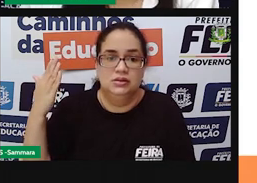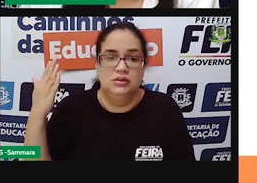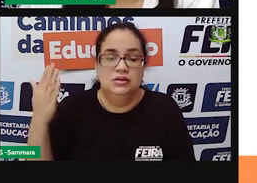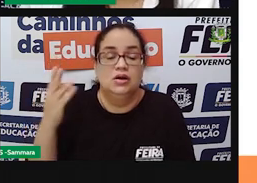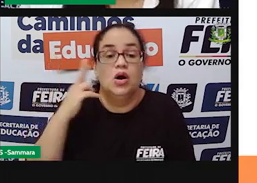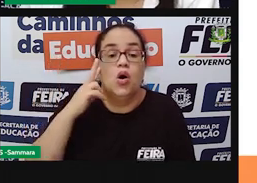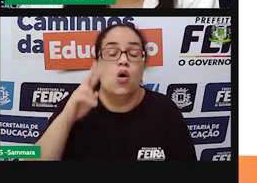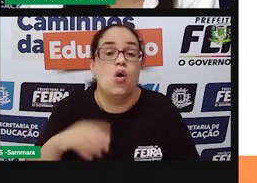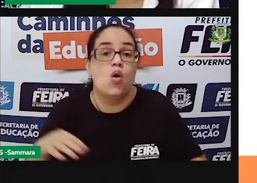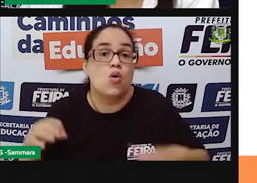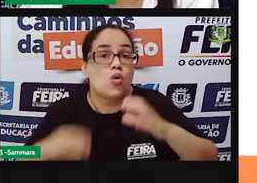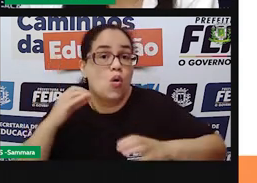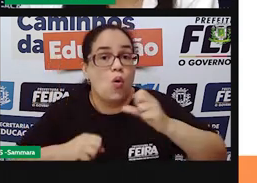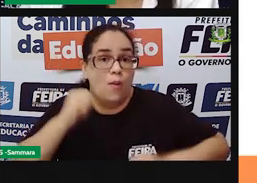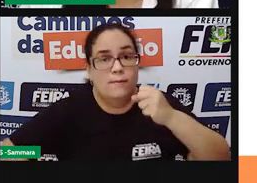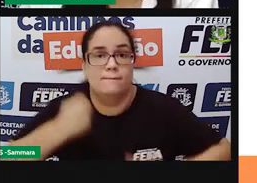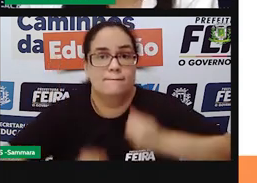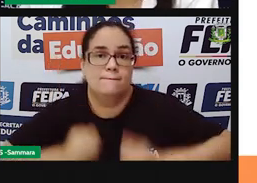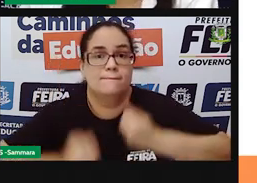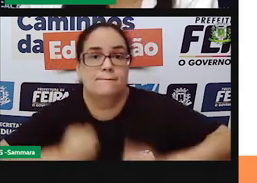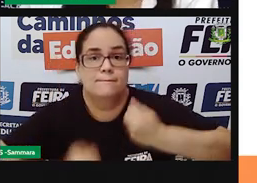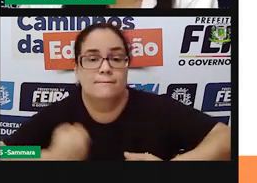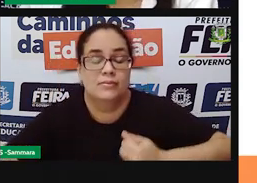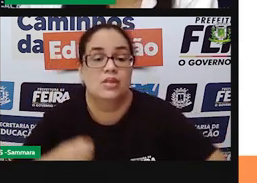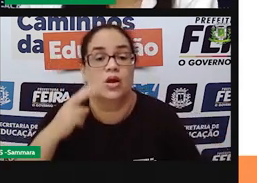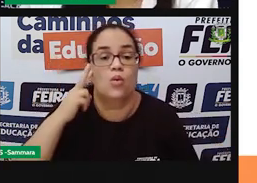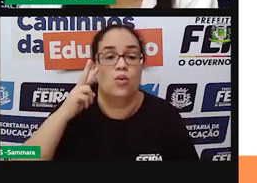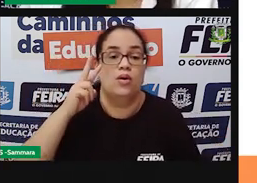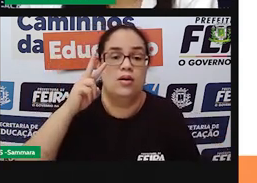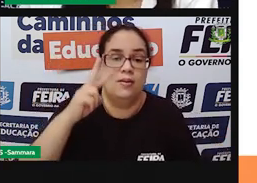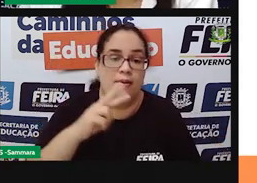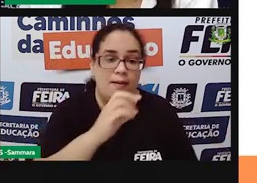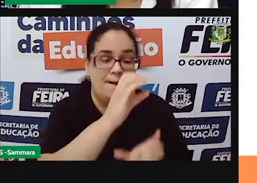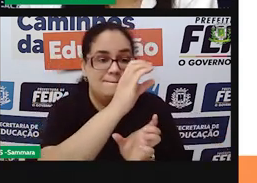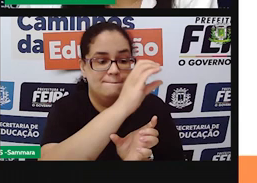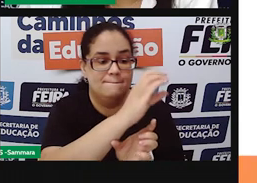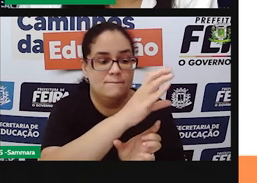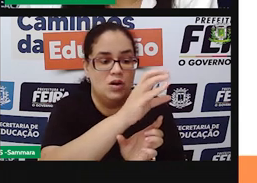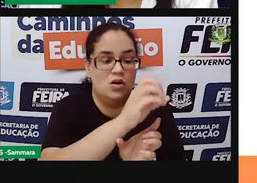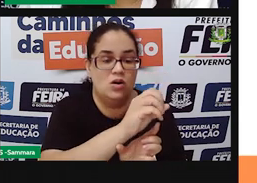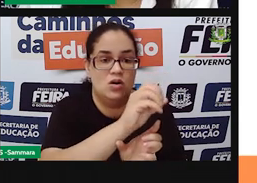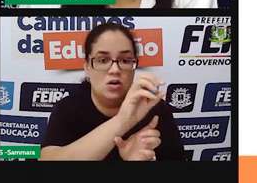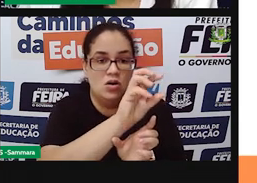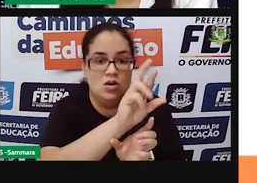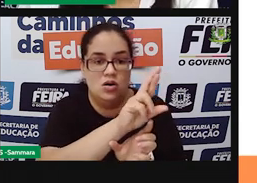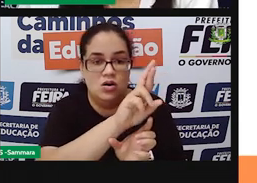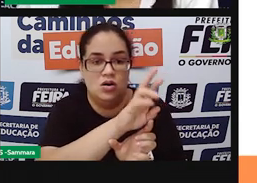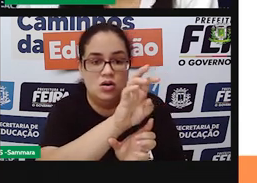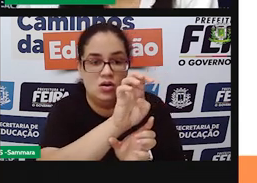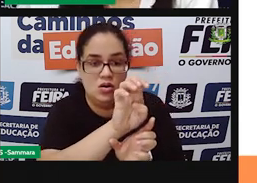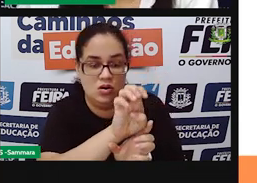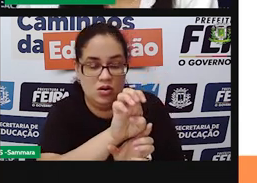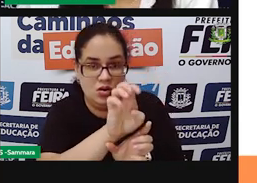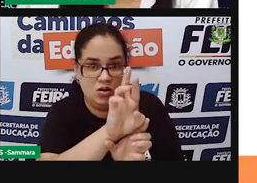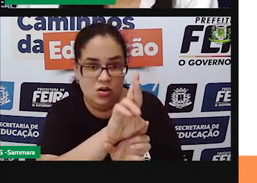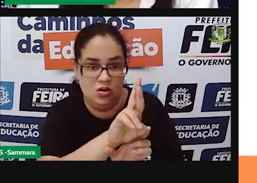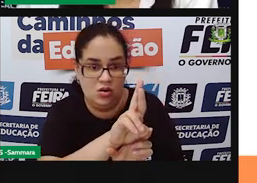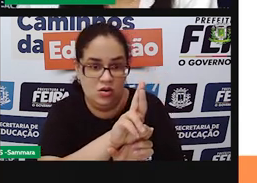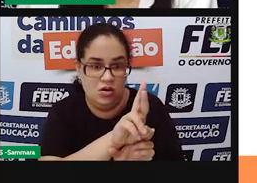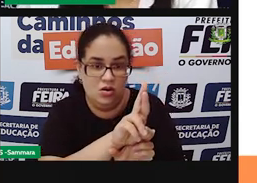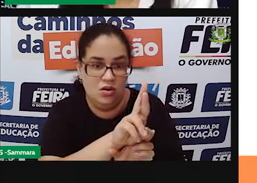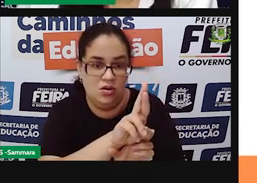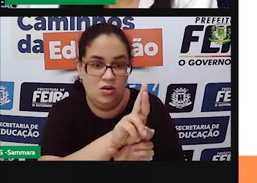só, correram. Então, a gente observa aí o radical, não é? Corre, tá vendo? Ó,